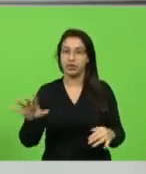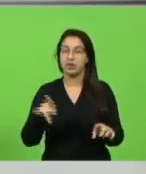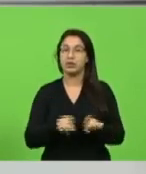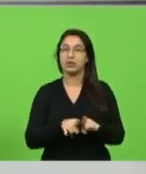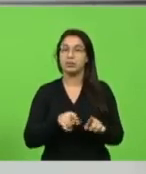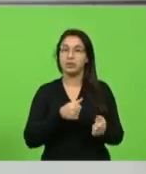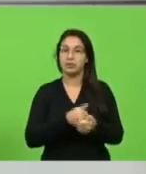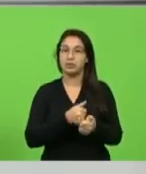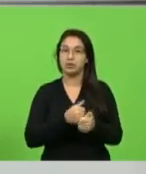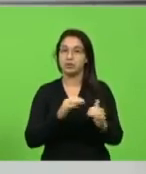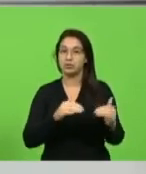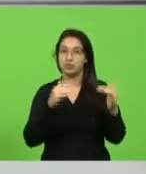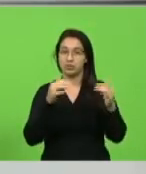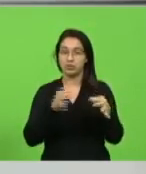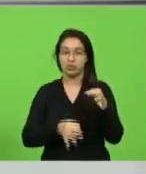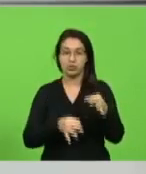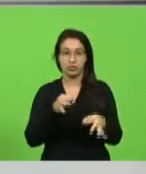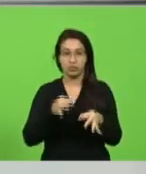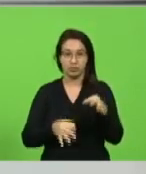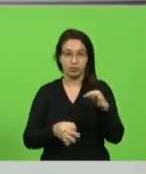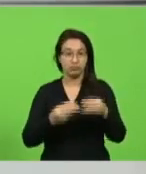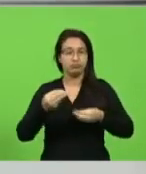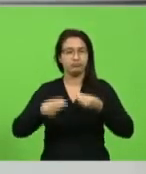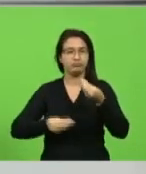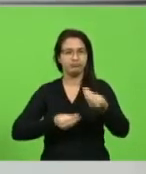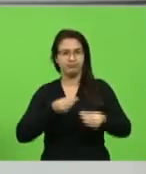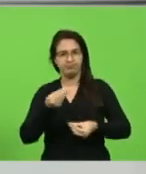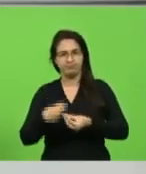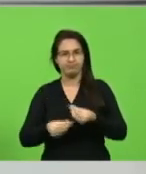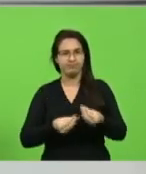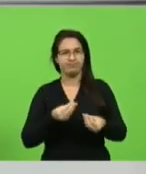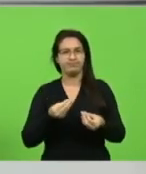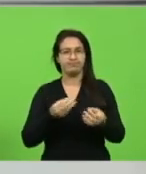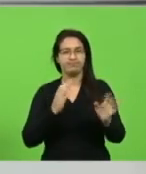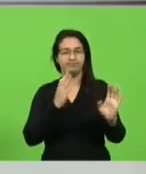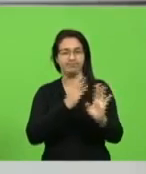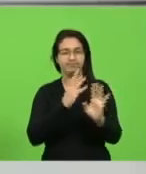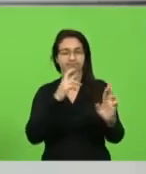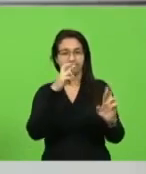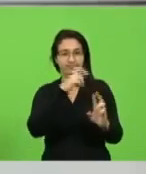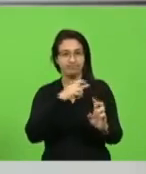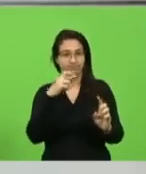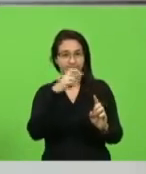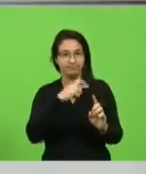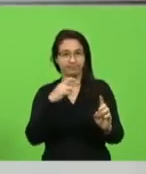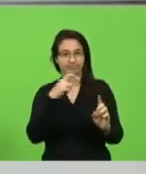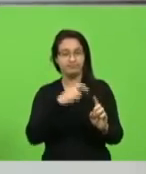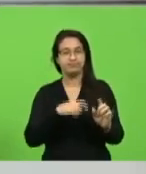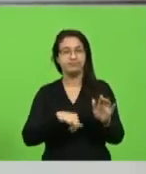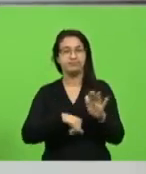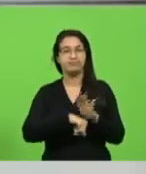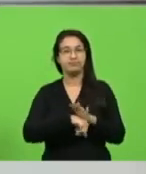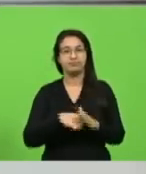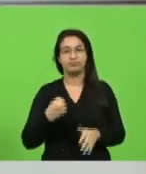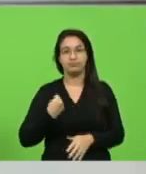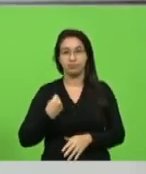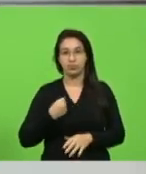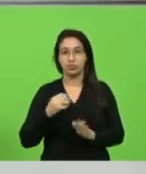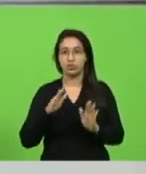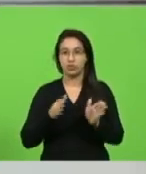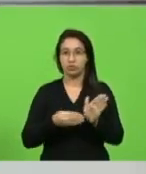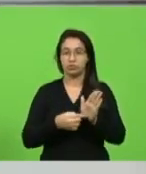Justiça acerca do procedimento investigatório criminal número tal e do inquérito